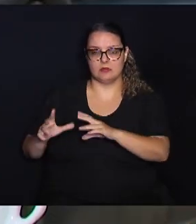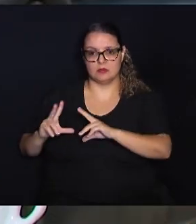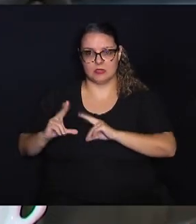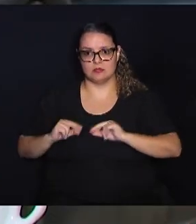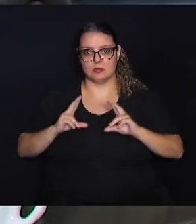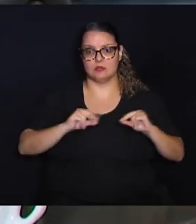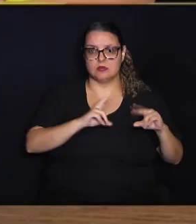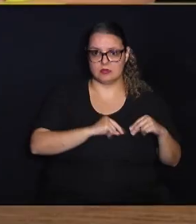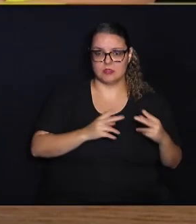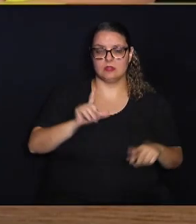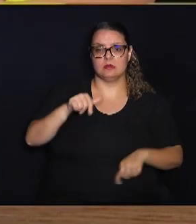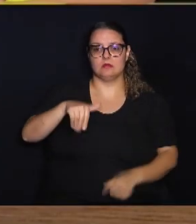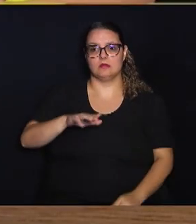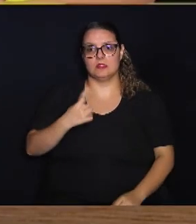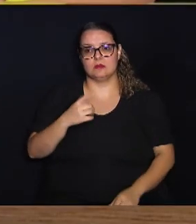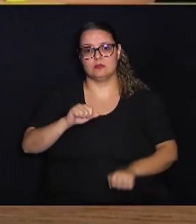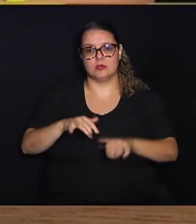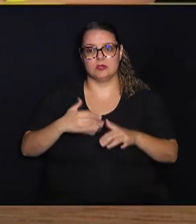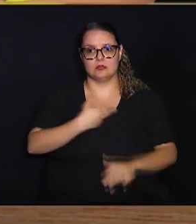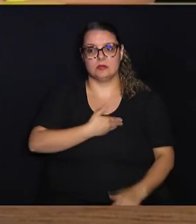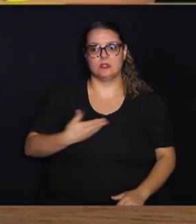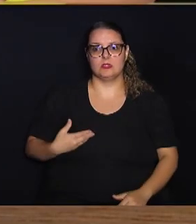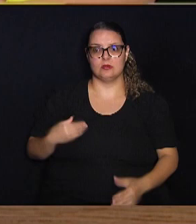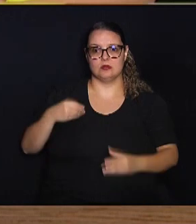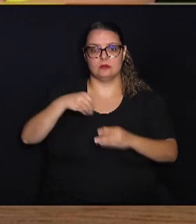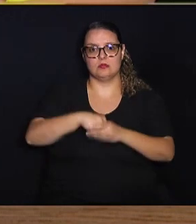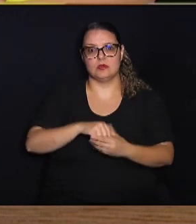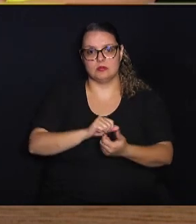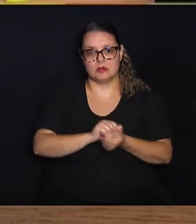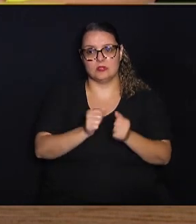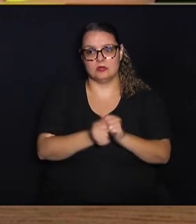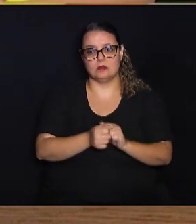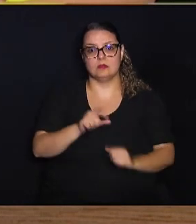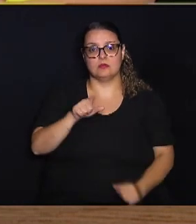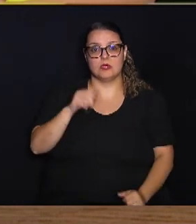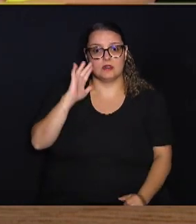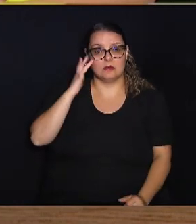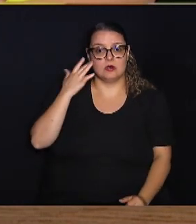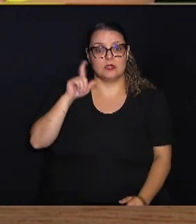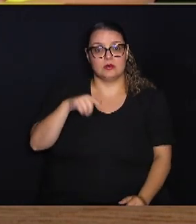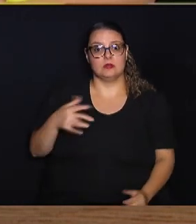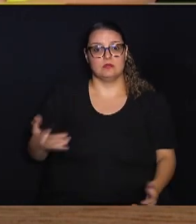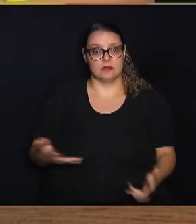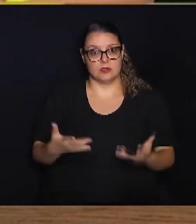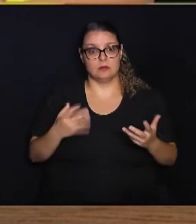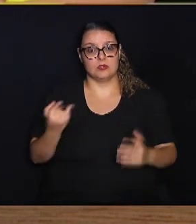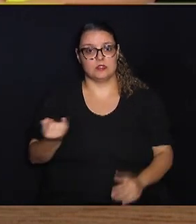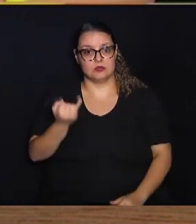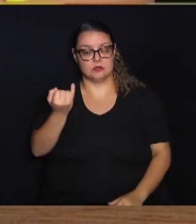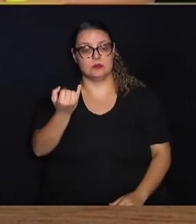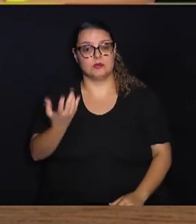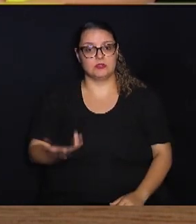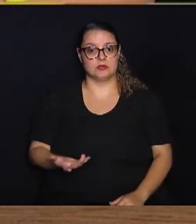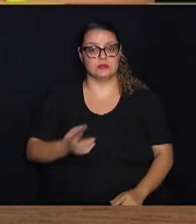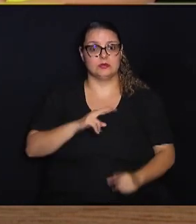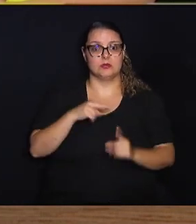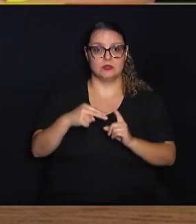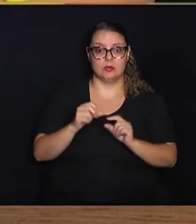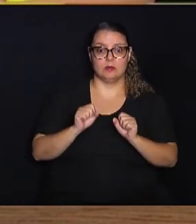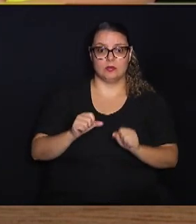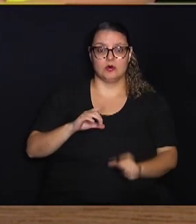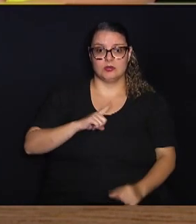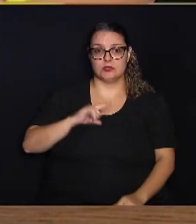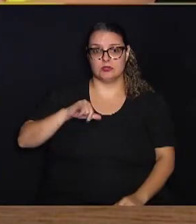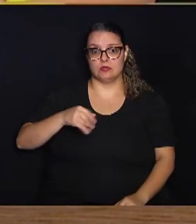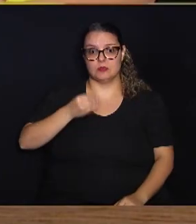uma audiência pública para votar em segunda votação. Mas eu acho que é uma iniciativa interessante do ponto de vista de que a gente pode ter a